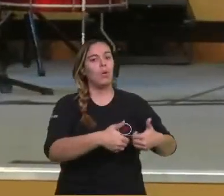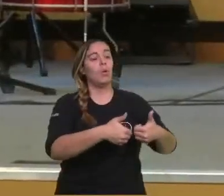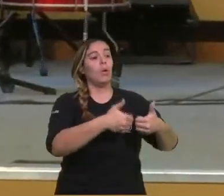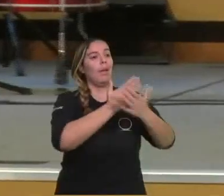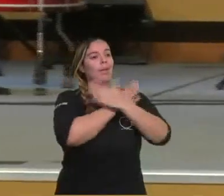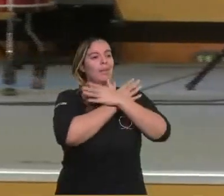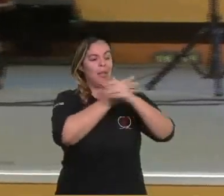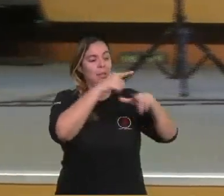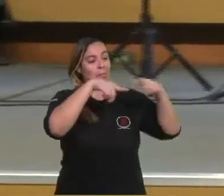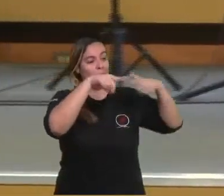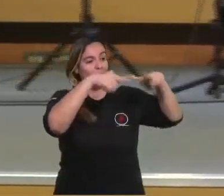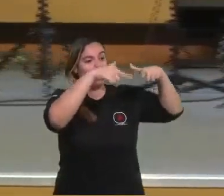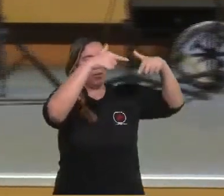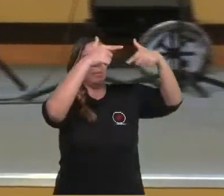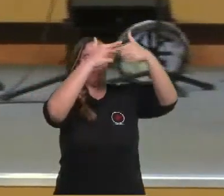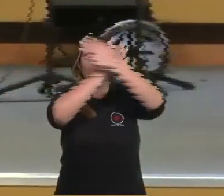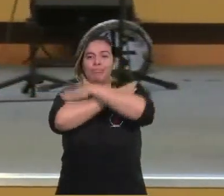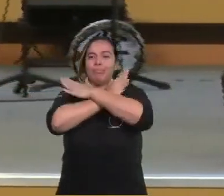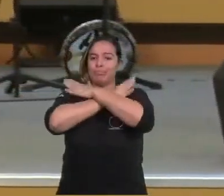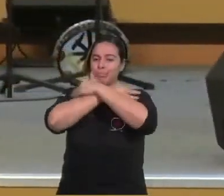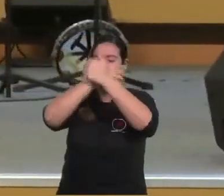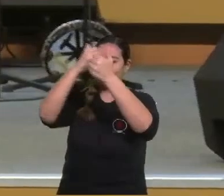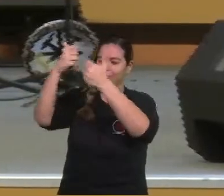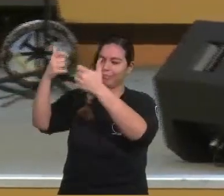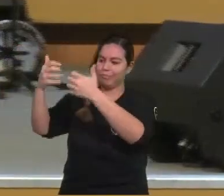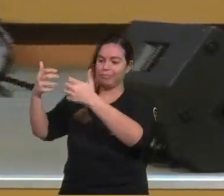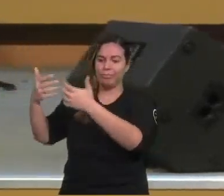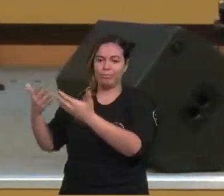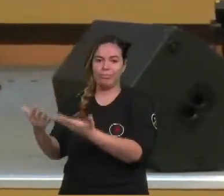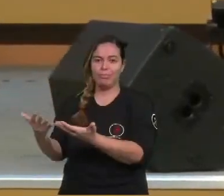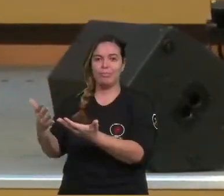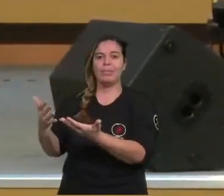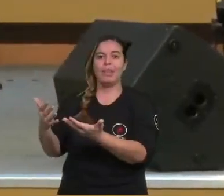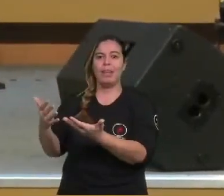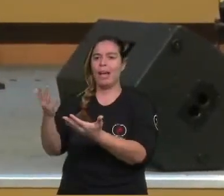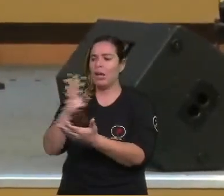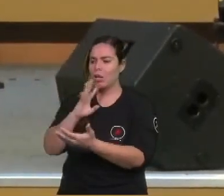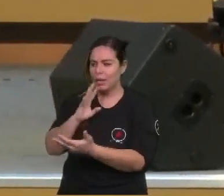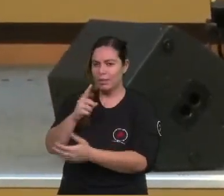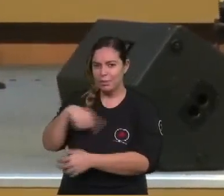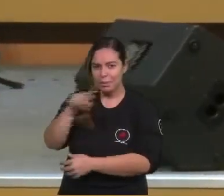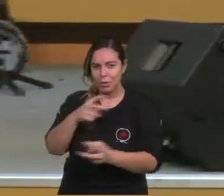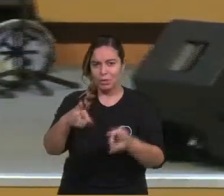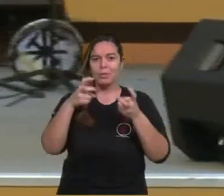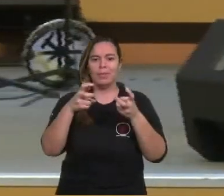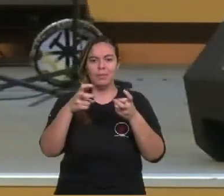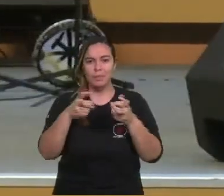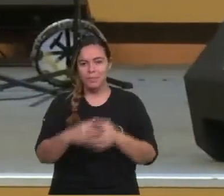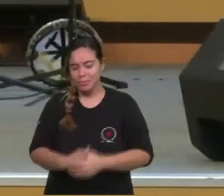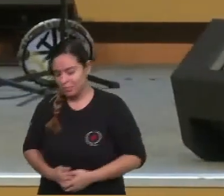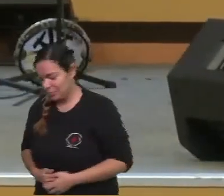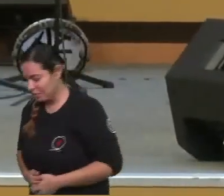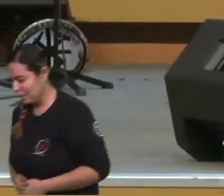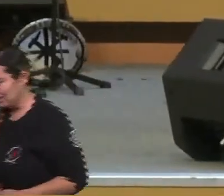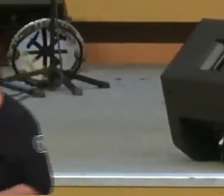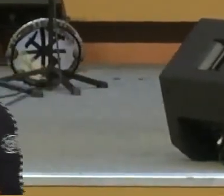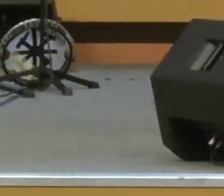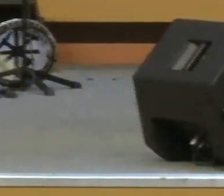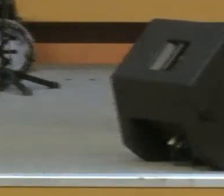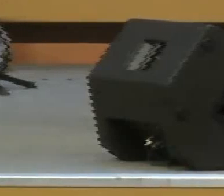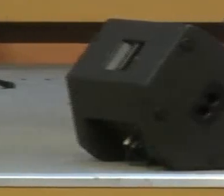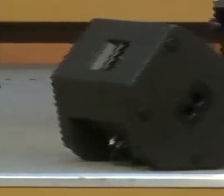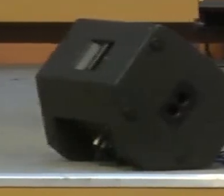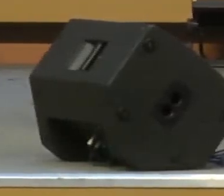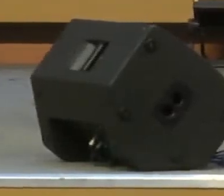arrumou um emprego, dá de empregado. Conhece alguém assim? Conhece? Crente